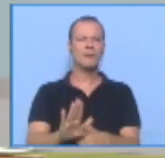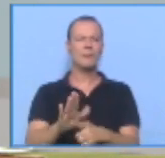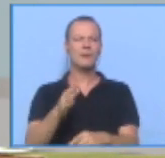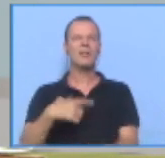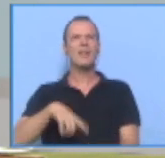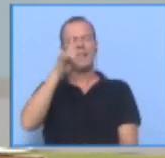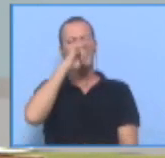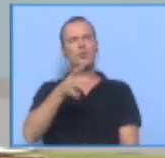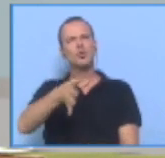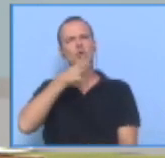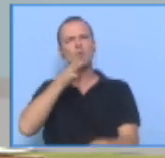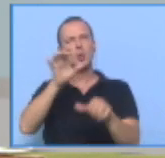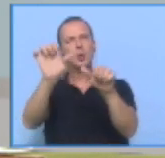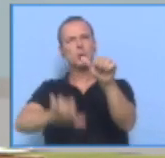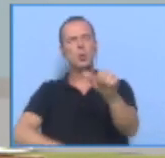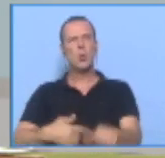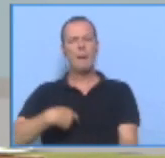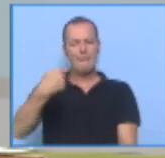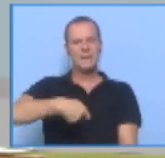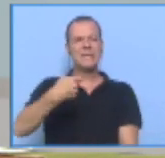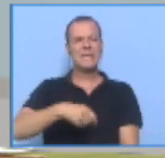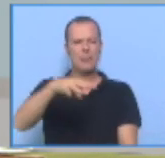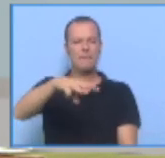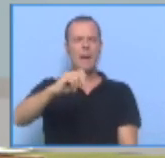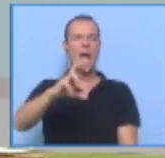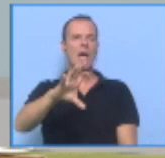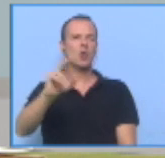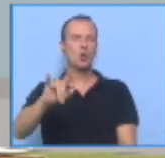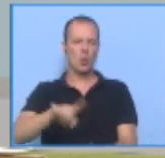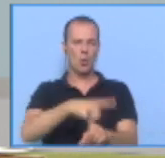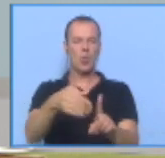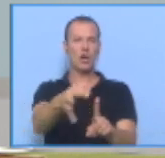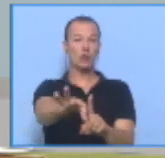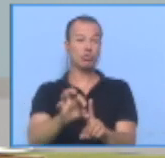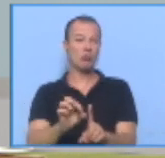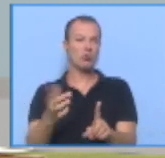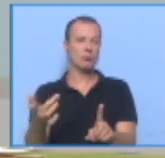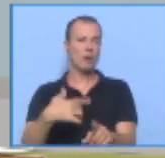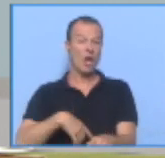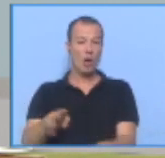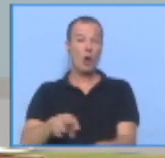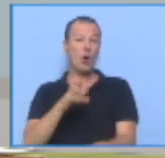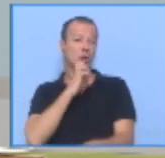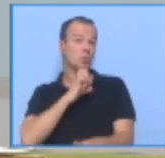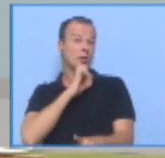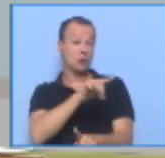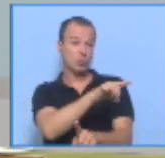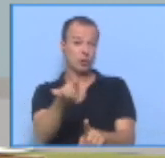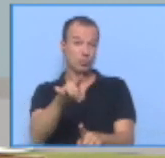inusitado discurso para alguns do presidente Macron em 2018, não é? Aos bispos da